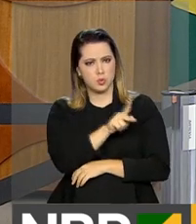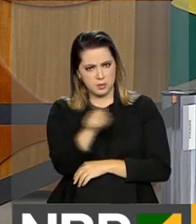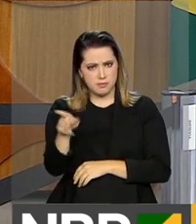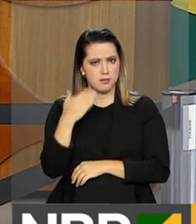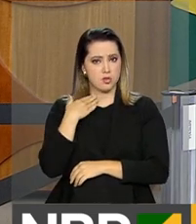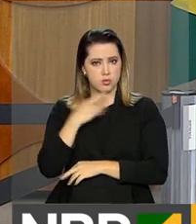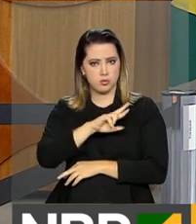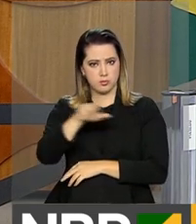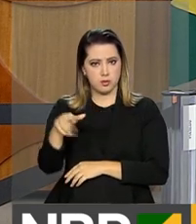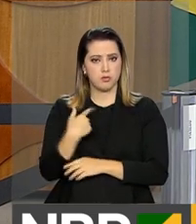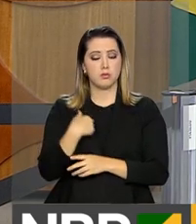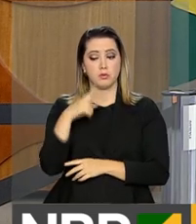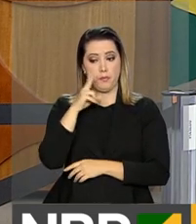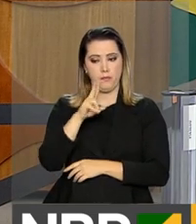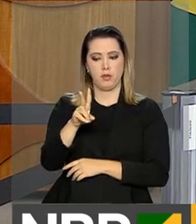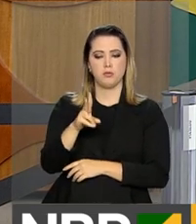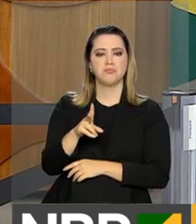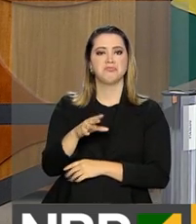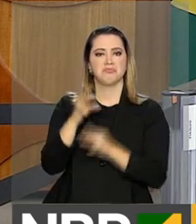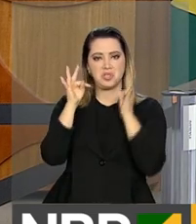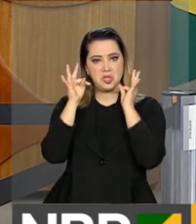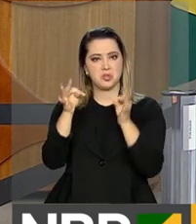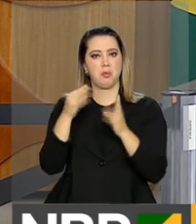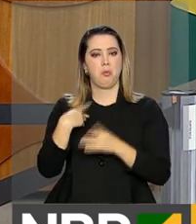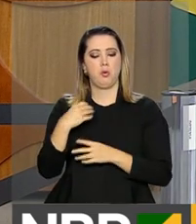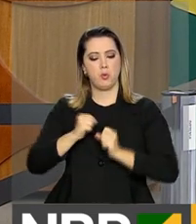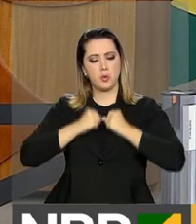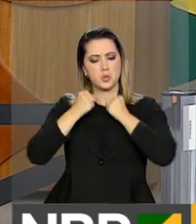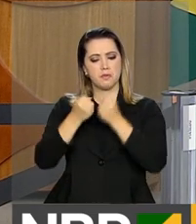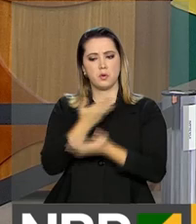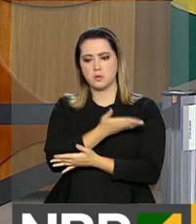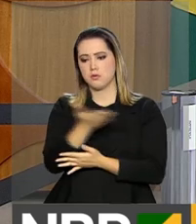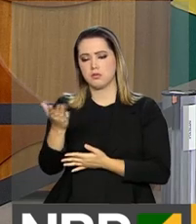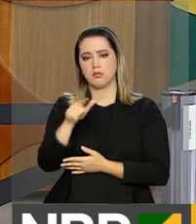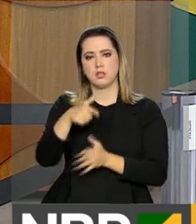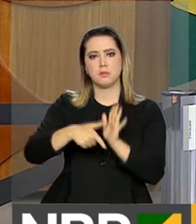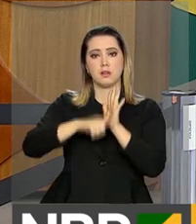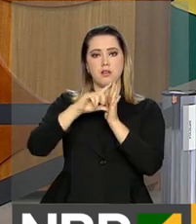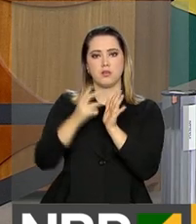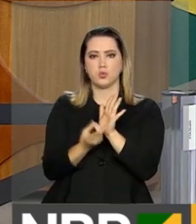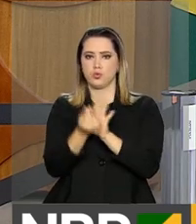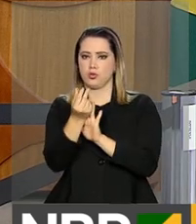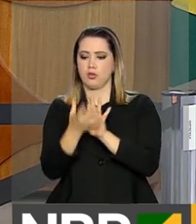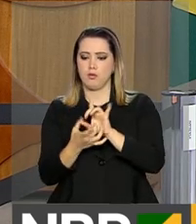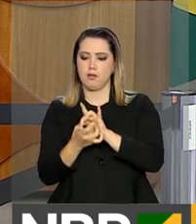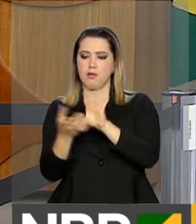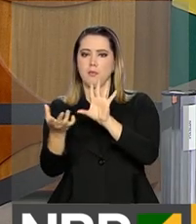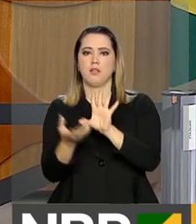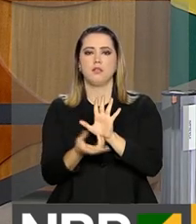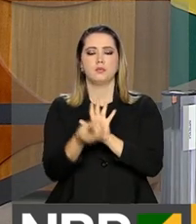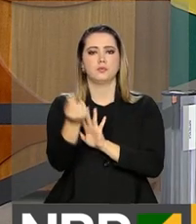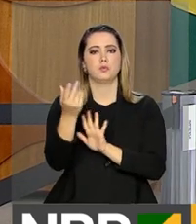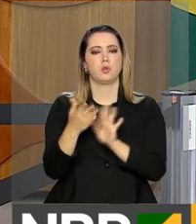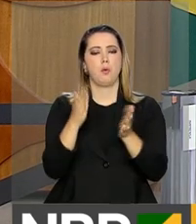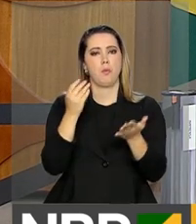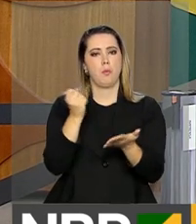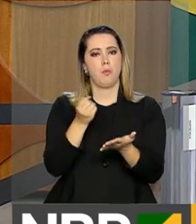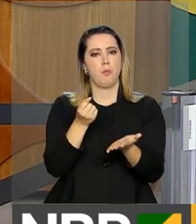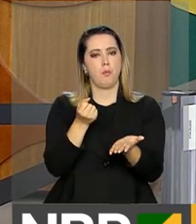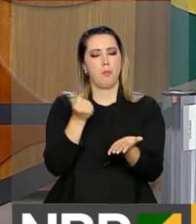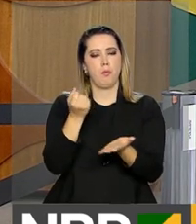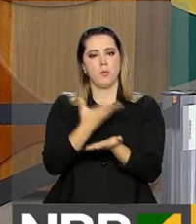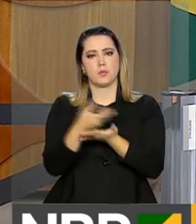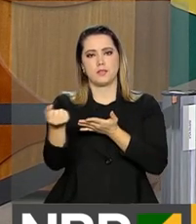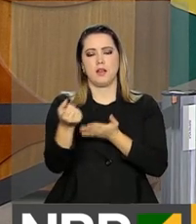do esforço que fizeram para antecipar o calendário de pagamentos que